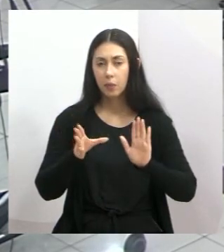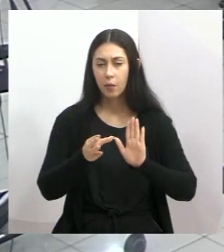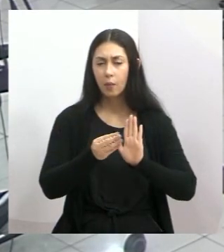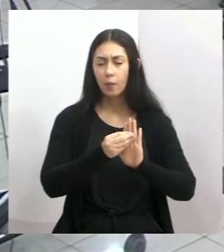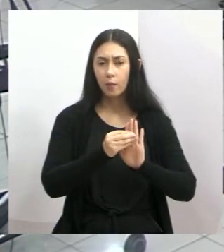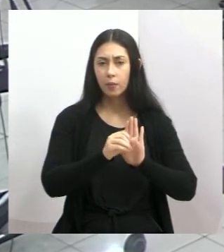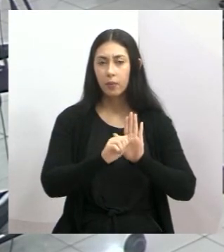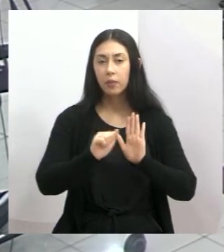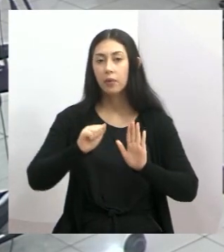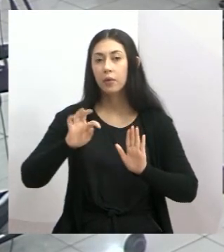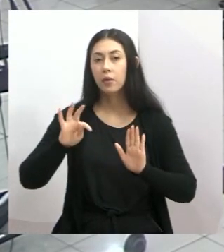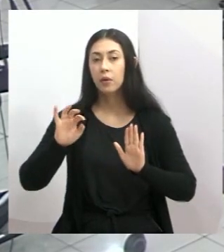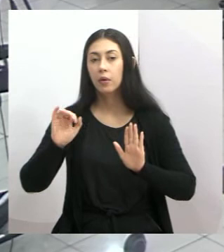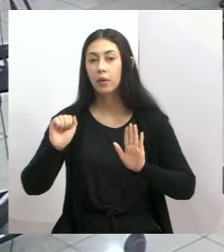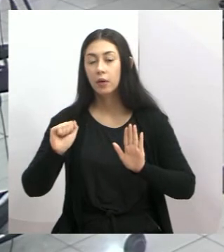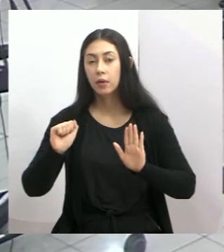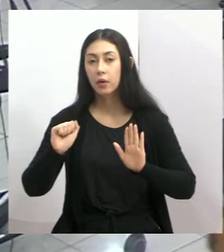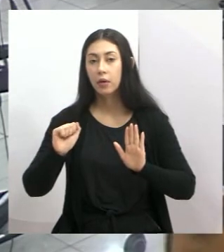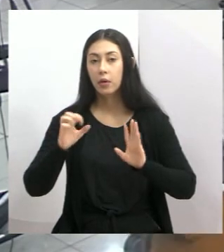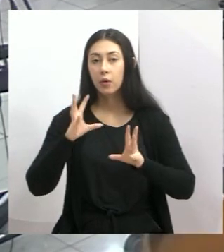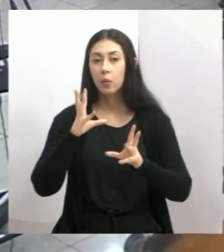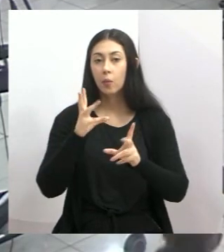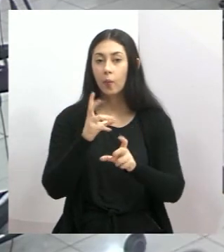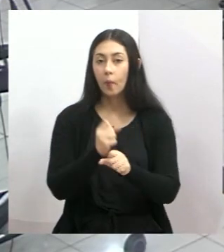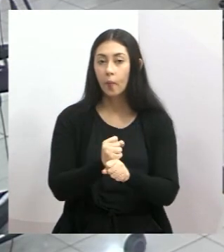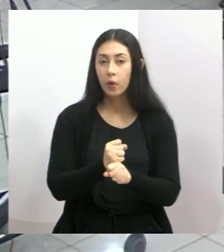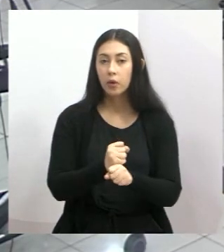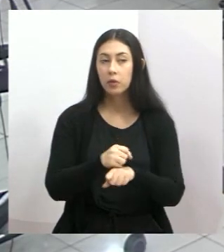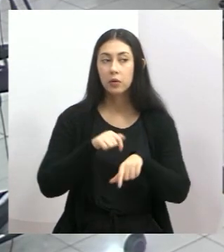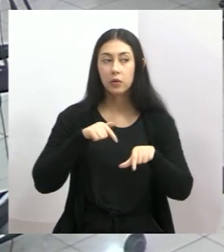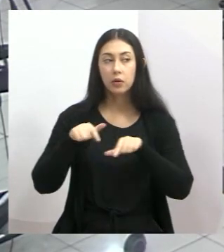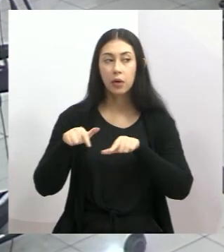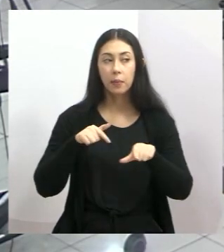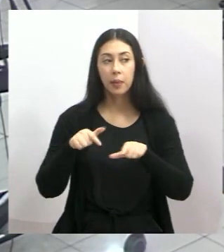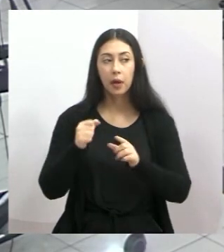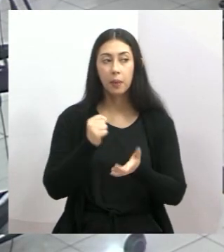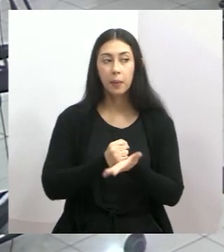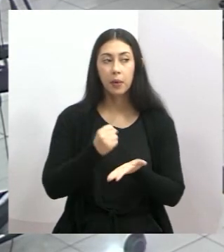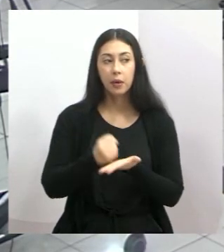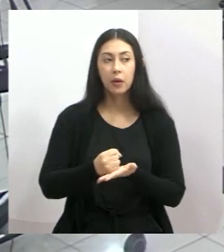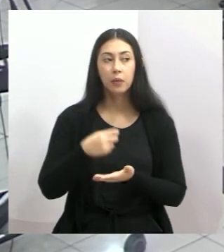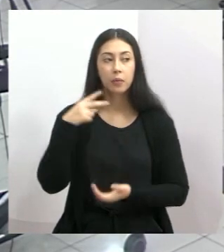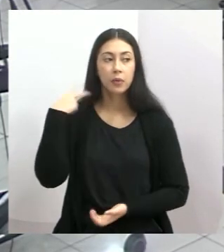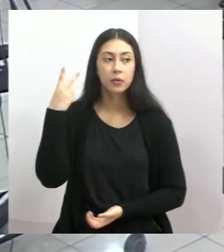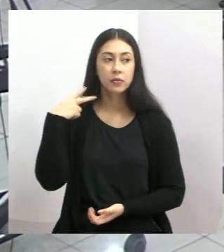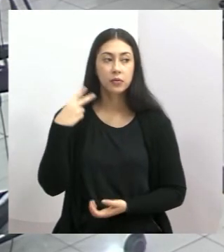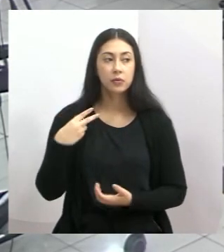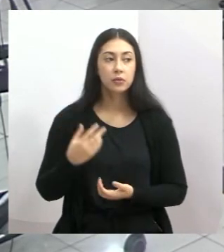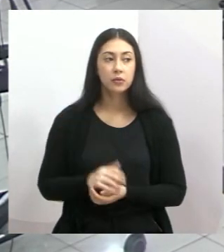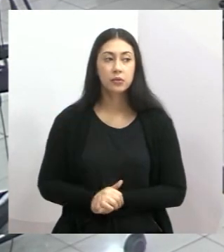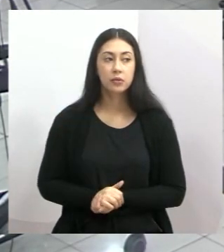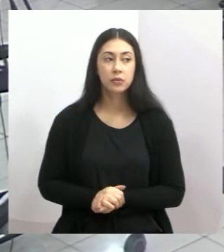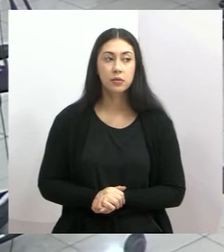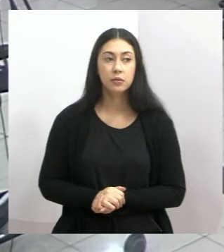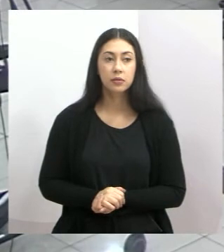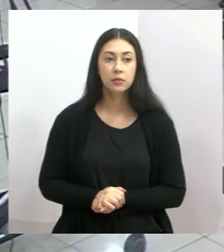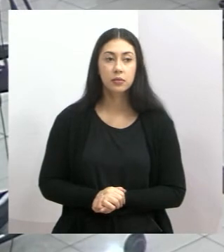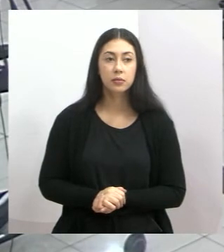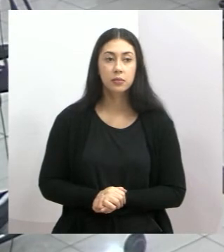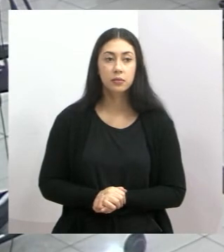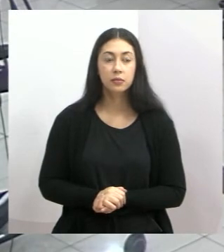registrado em nossa ata eletrônica total de trabalhos protocolados pelos senhores vereadores para esta seção